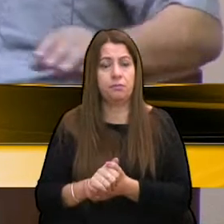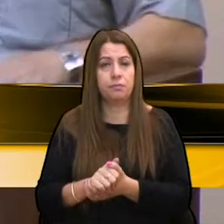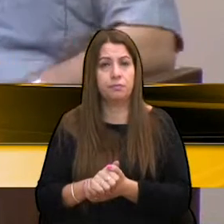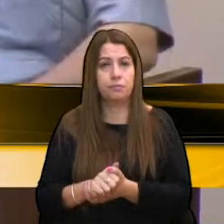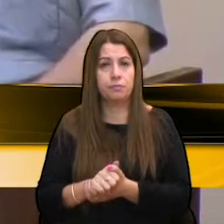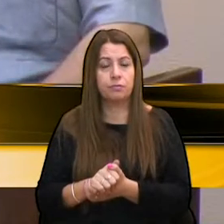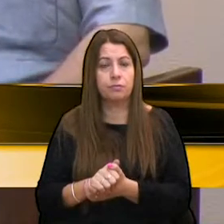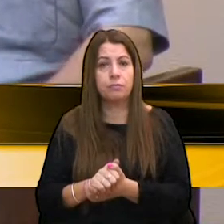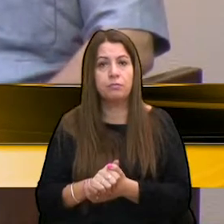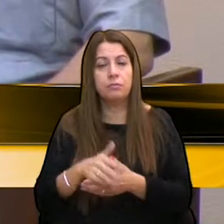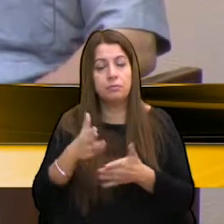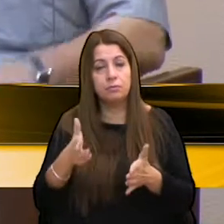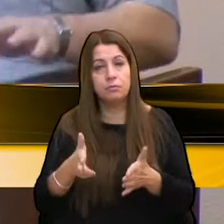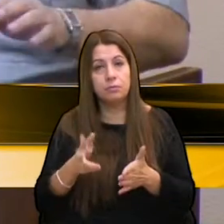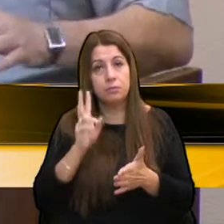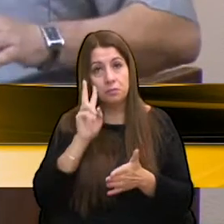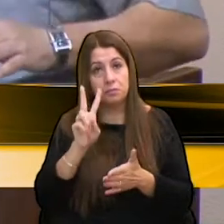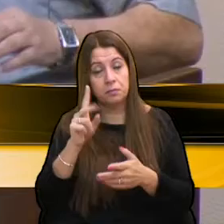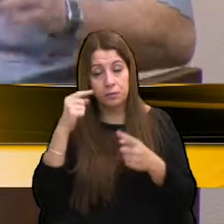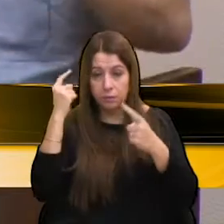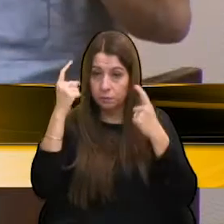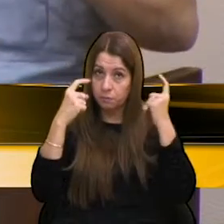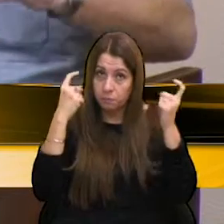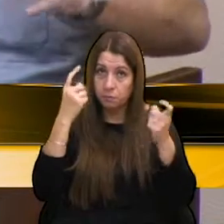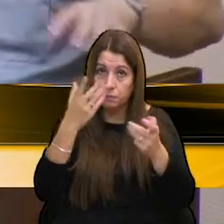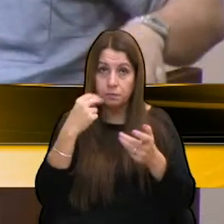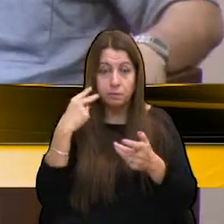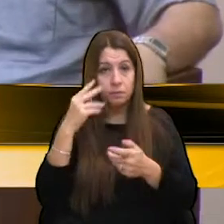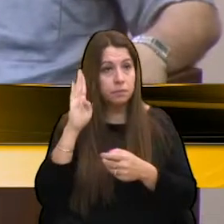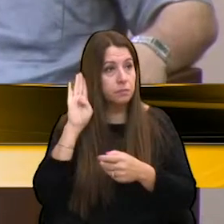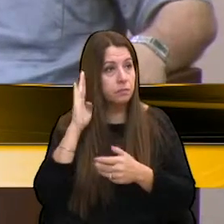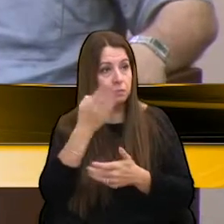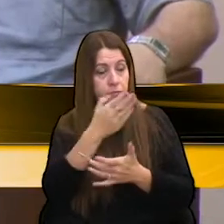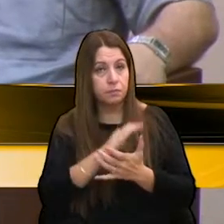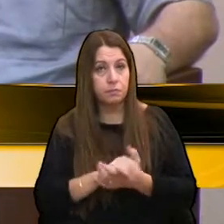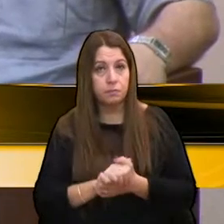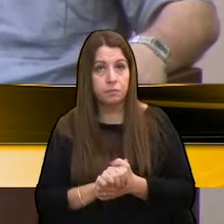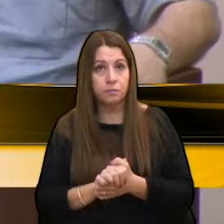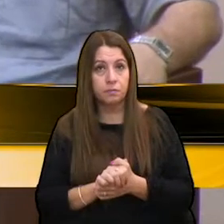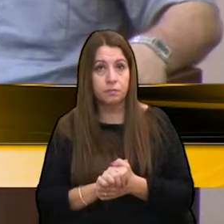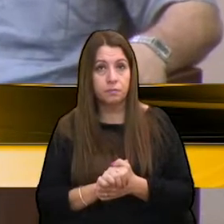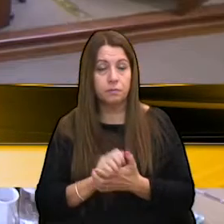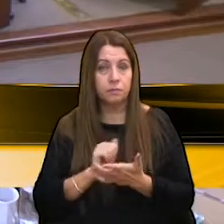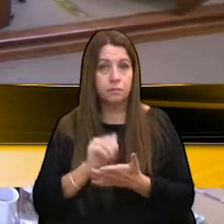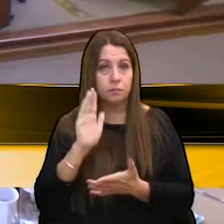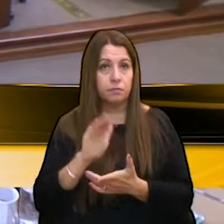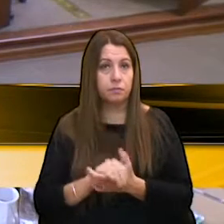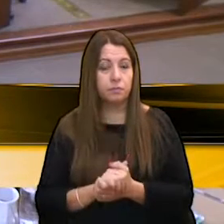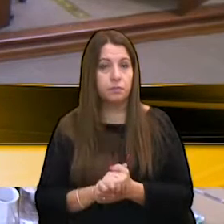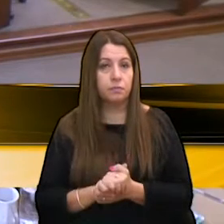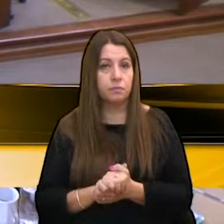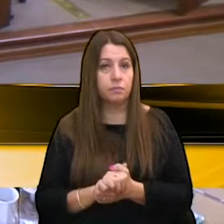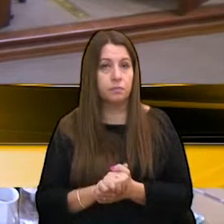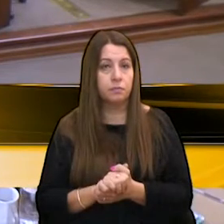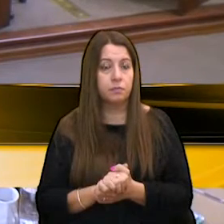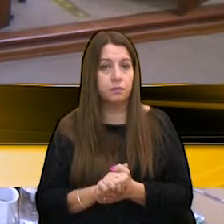Quando isso agora, então, a gente fica com essa preocupação. Vereador Tomé, já de imediato, o senhor parte. Vereador. Depois,